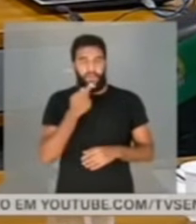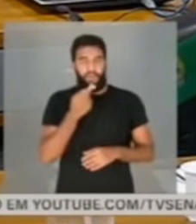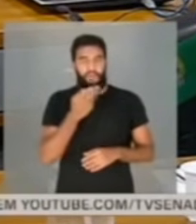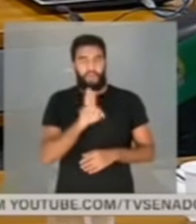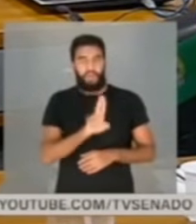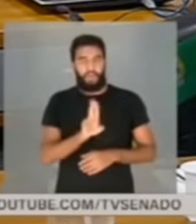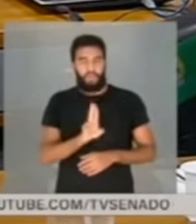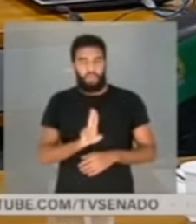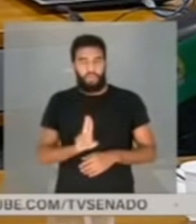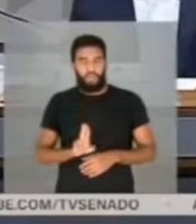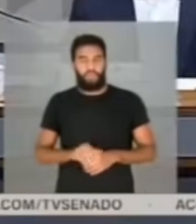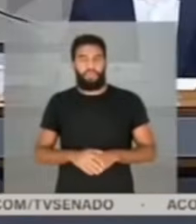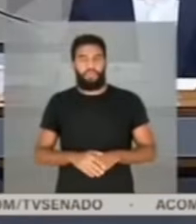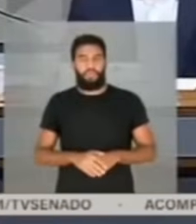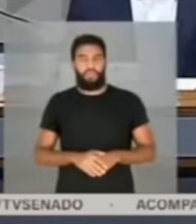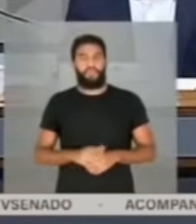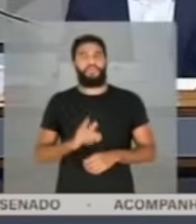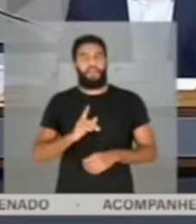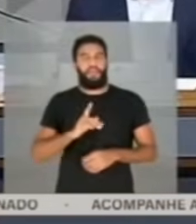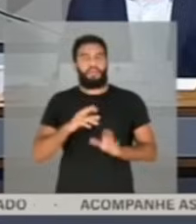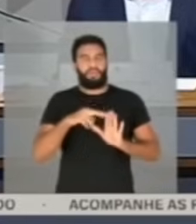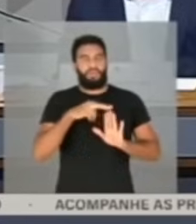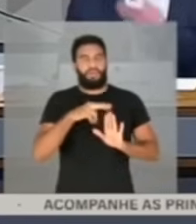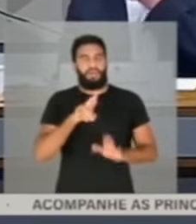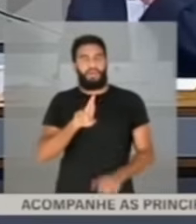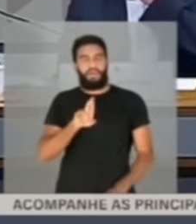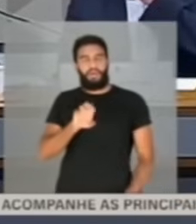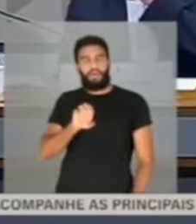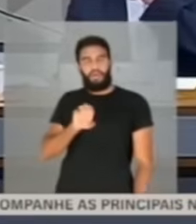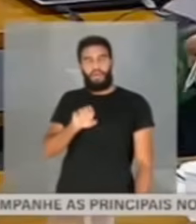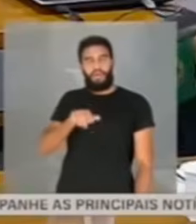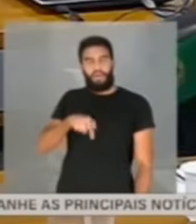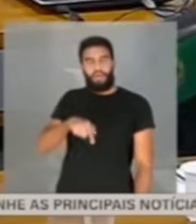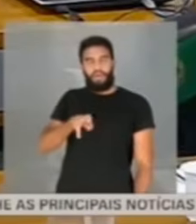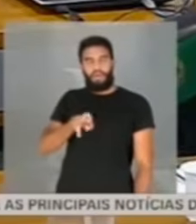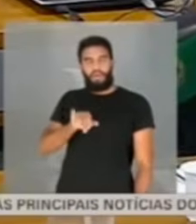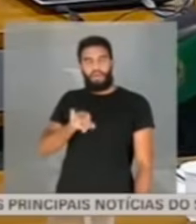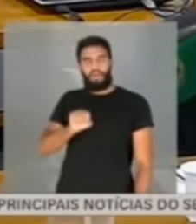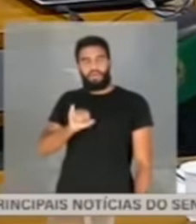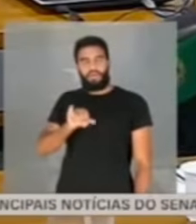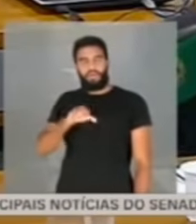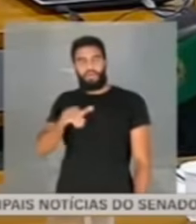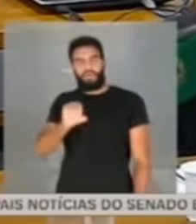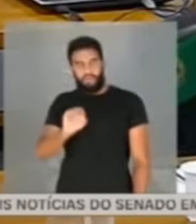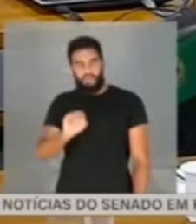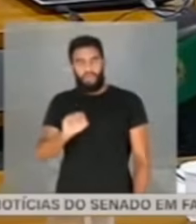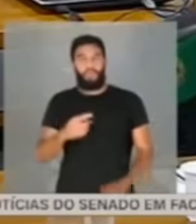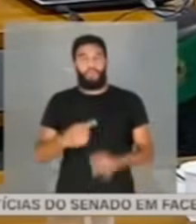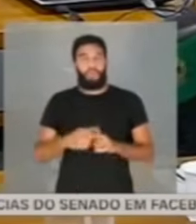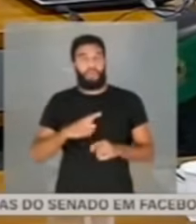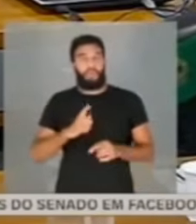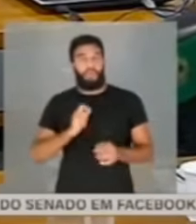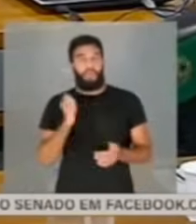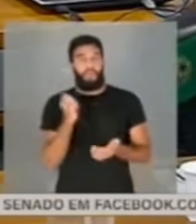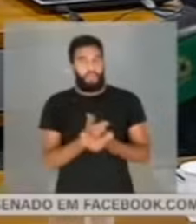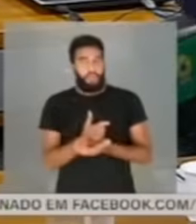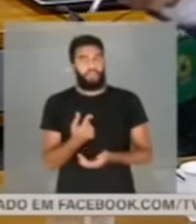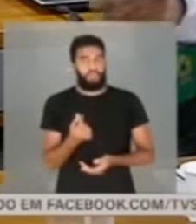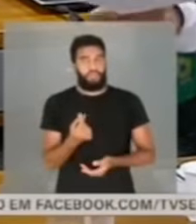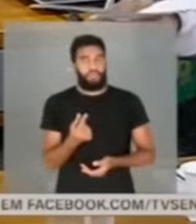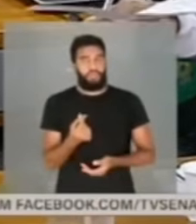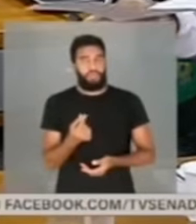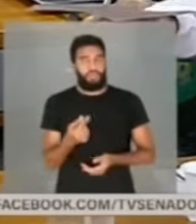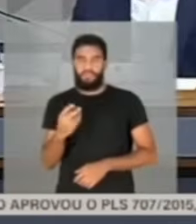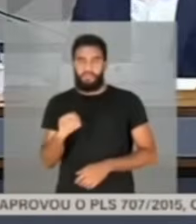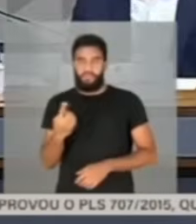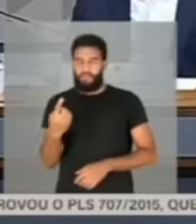senadores uma requisição uma requisição e eu quero passar aqui pro senhor que foi foi pago inclusive com dinheiro com dinheiro do